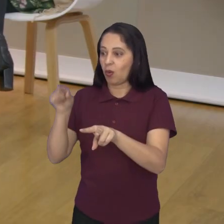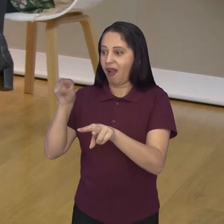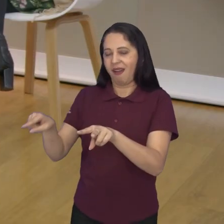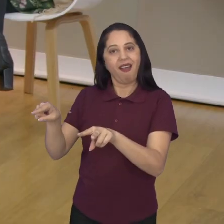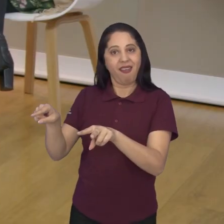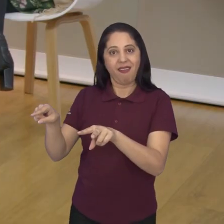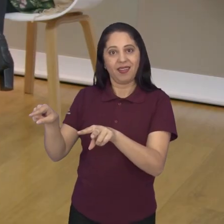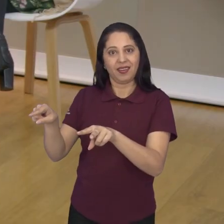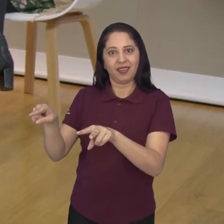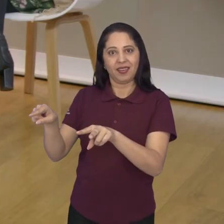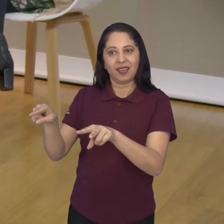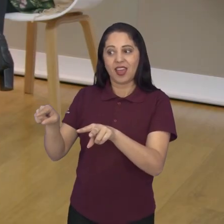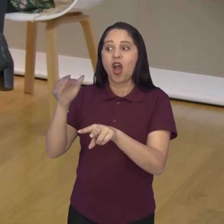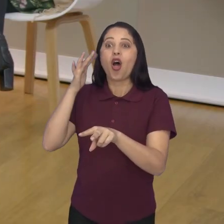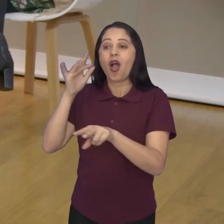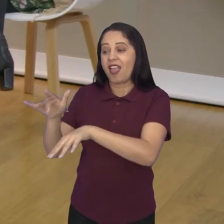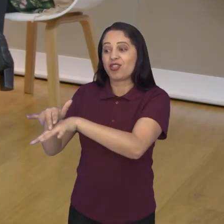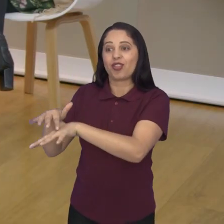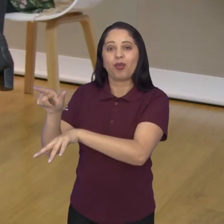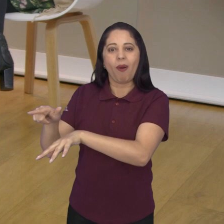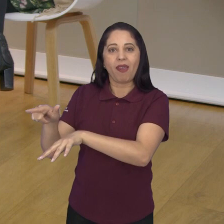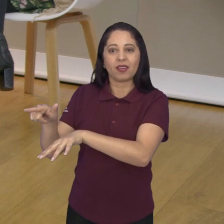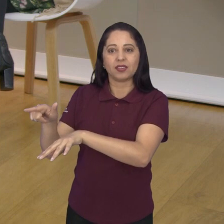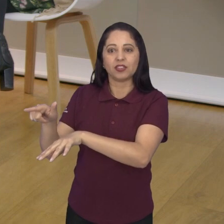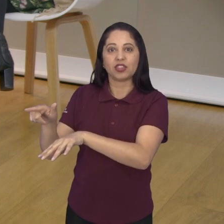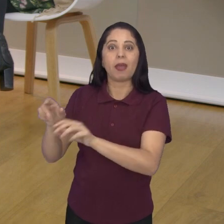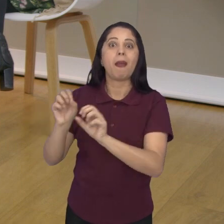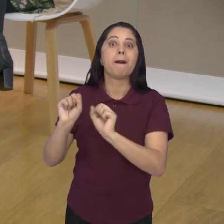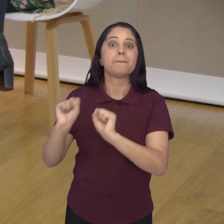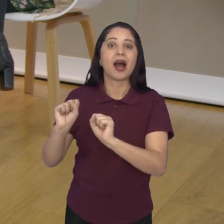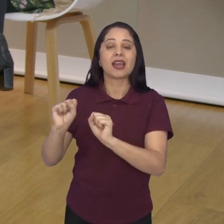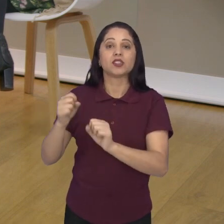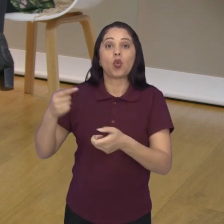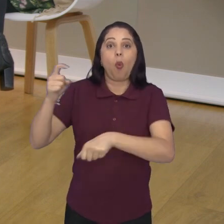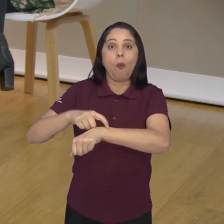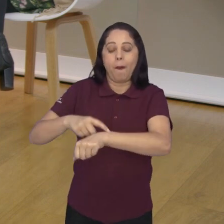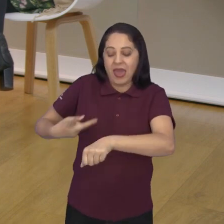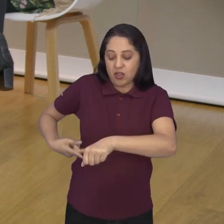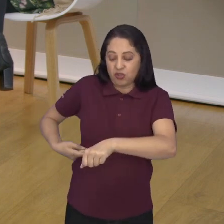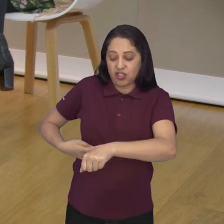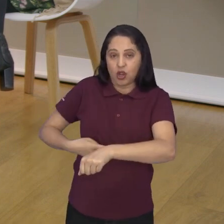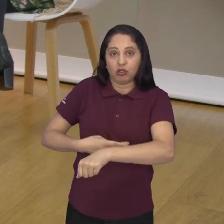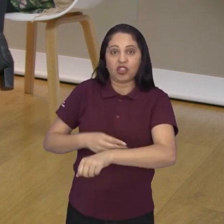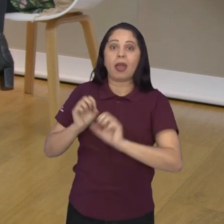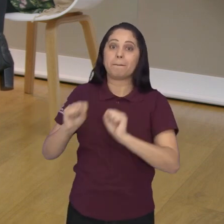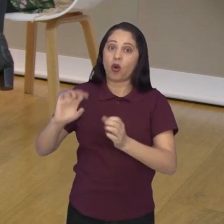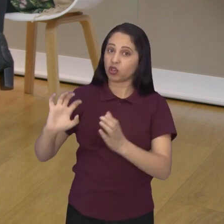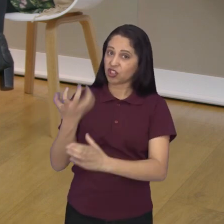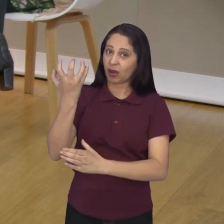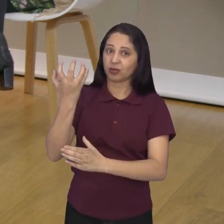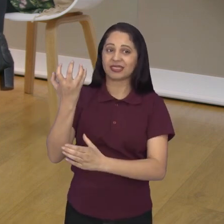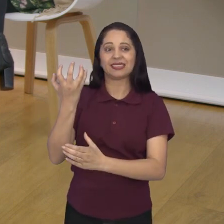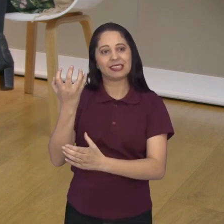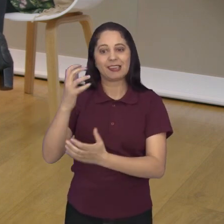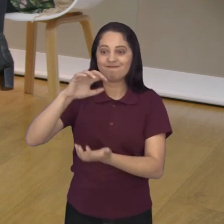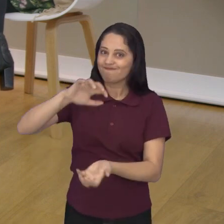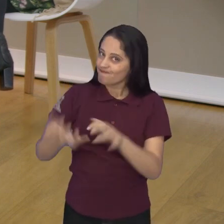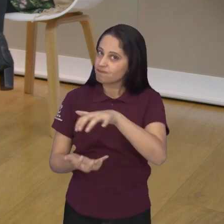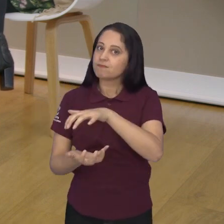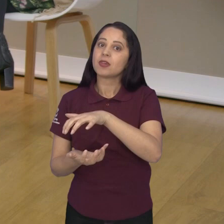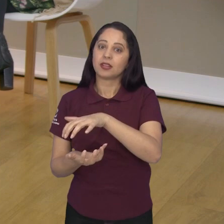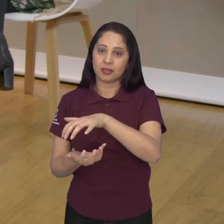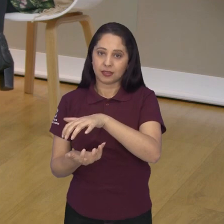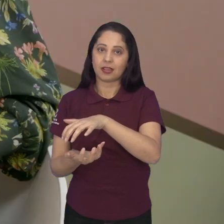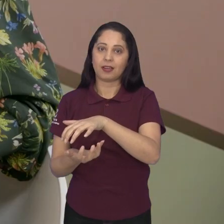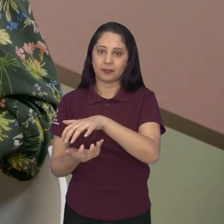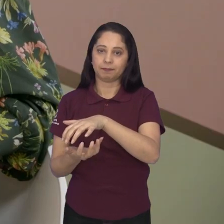tem um fígado doente. Durante o processo da cirurgia, podem acontecer complicações, inclusive com a outra metade do fígado